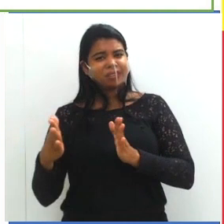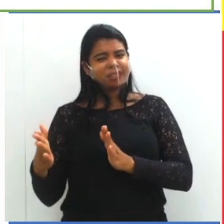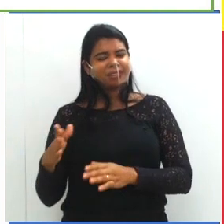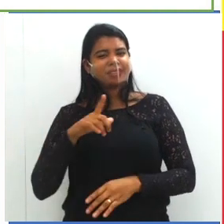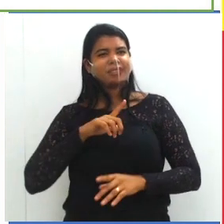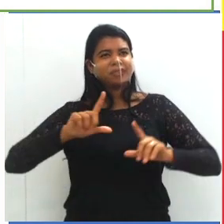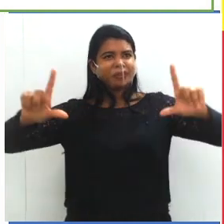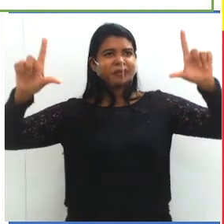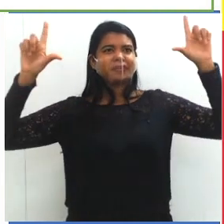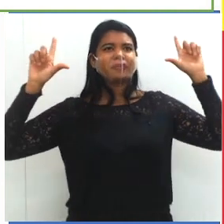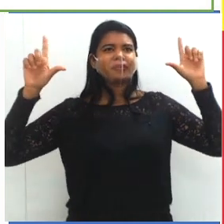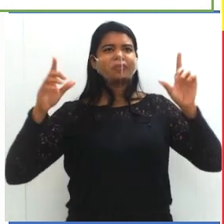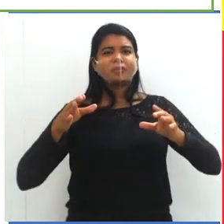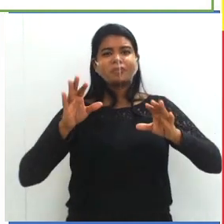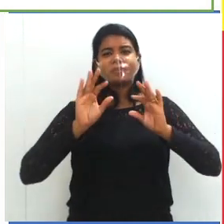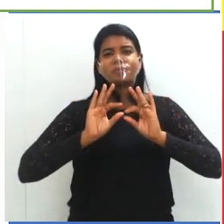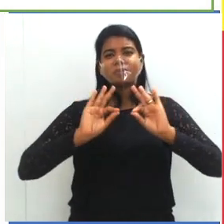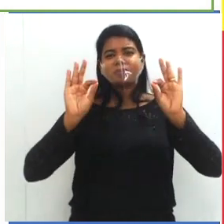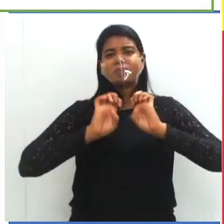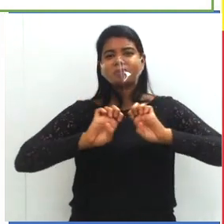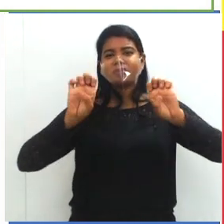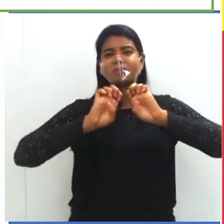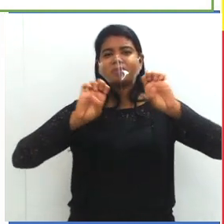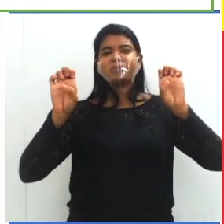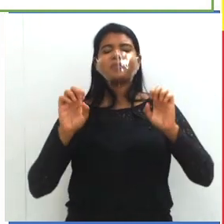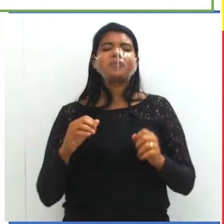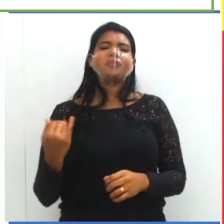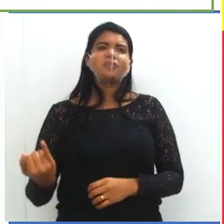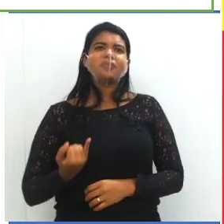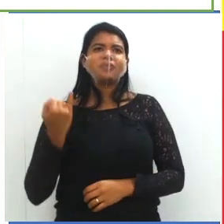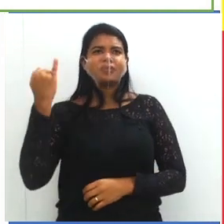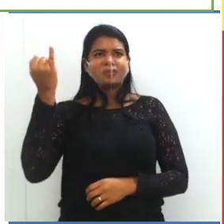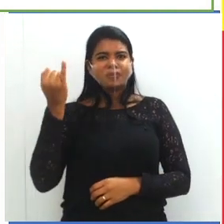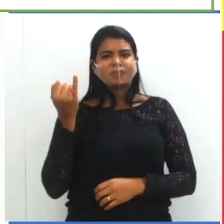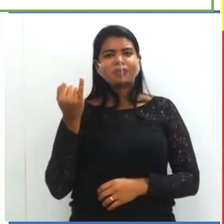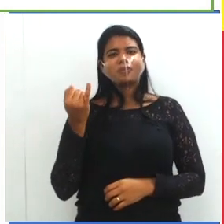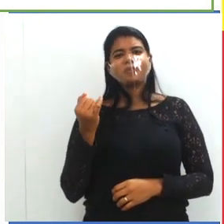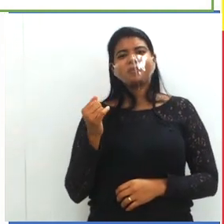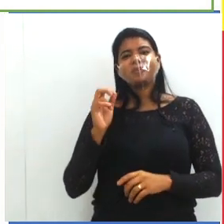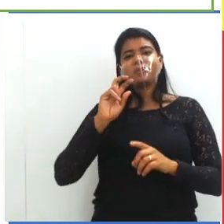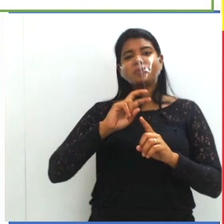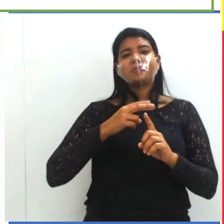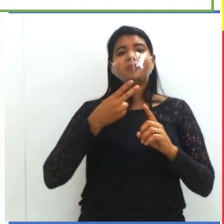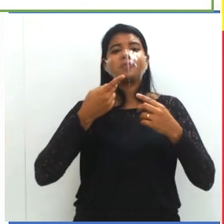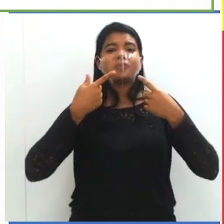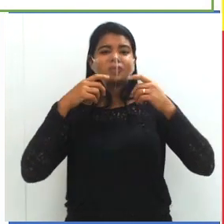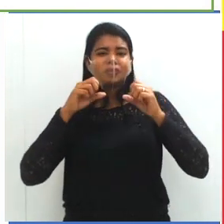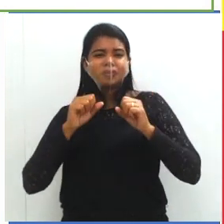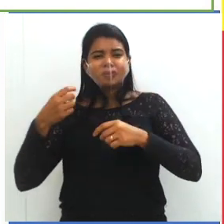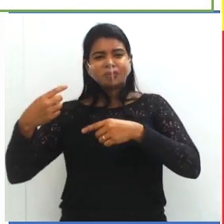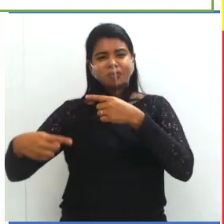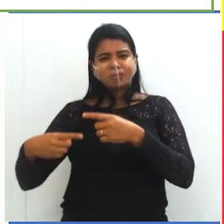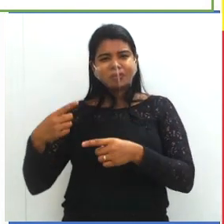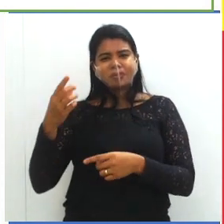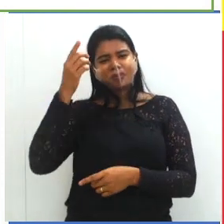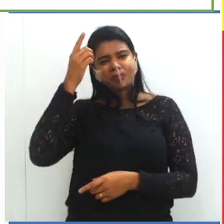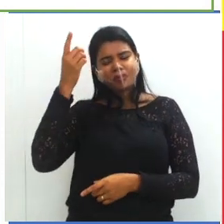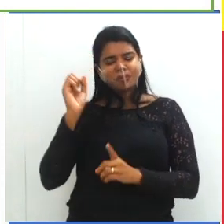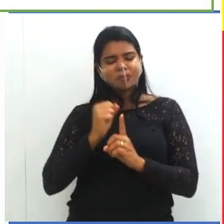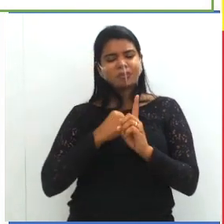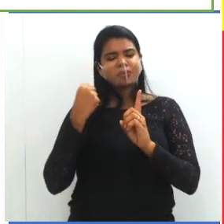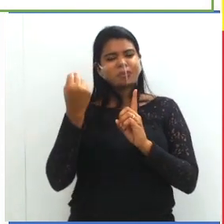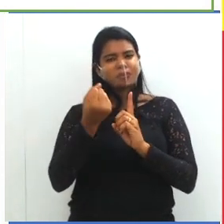nós temos aqui, em síntese, a importância do pluralismo, certo? Político,